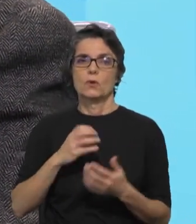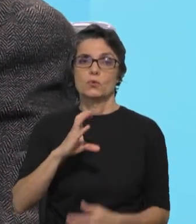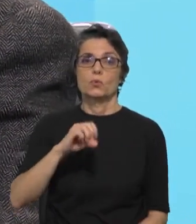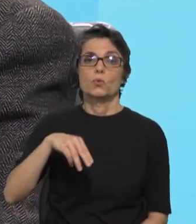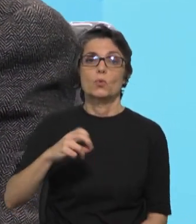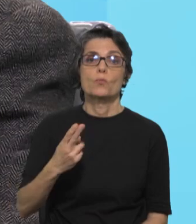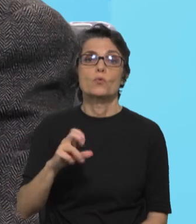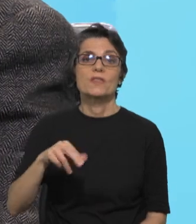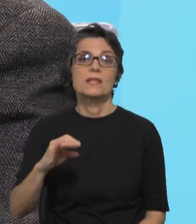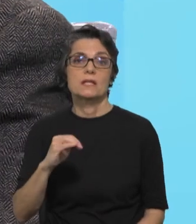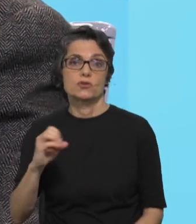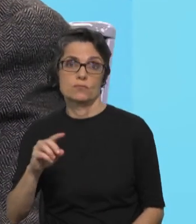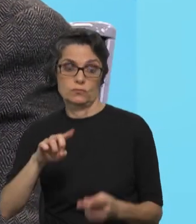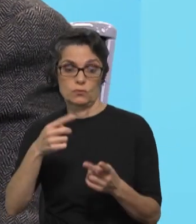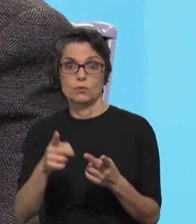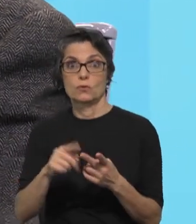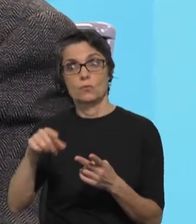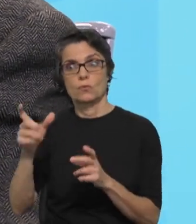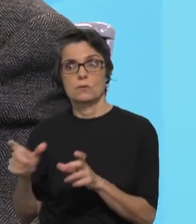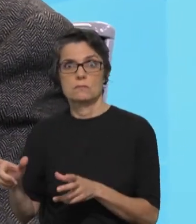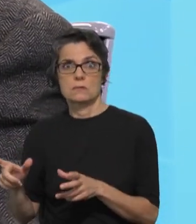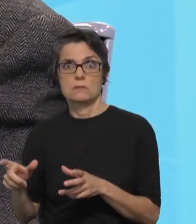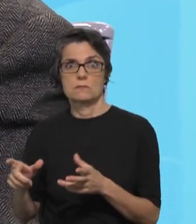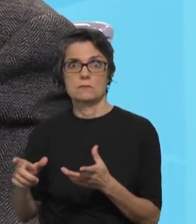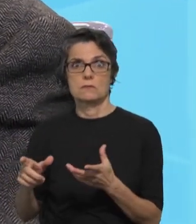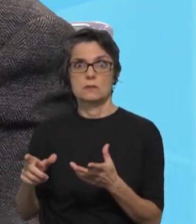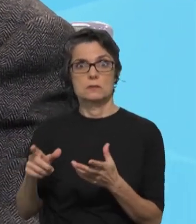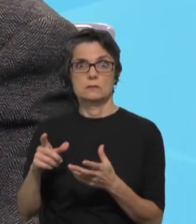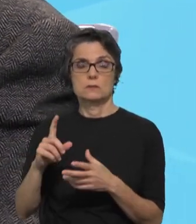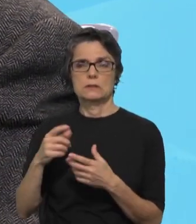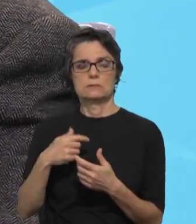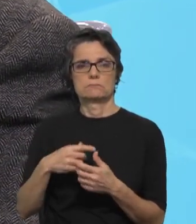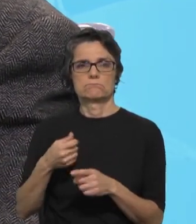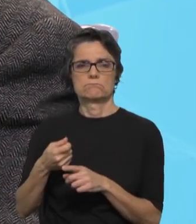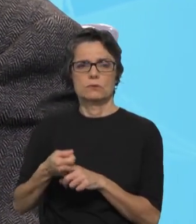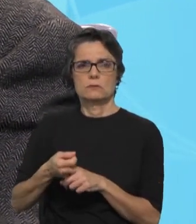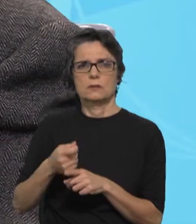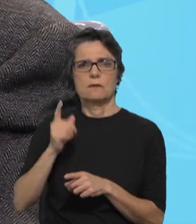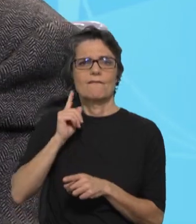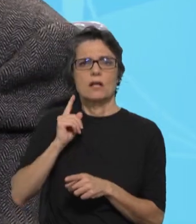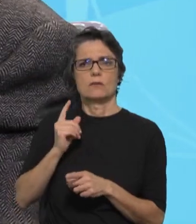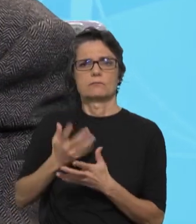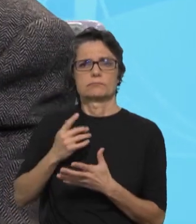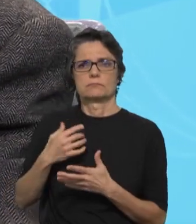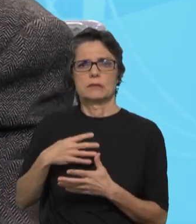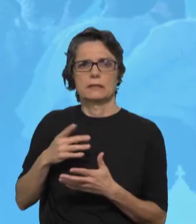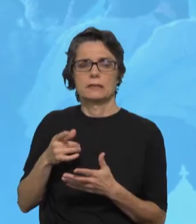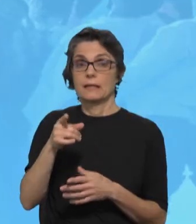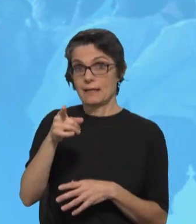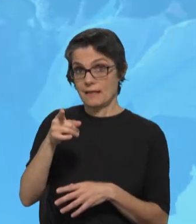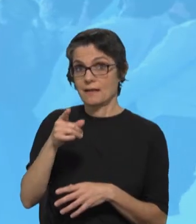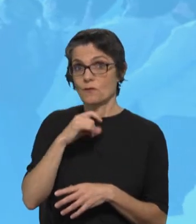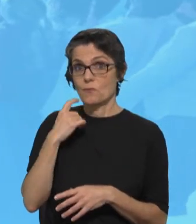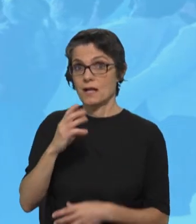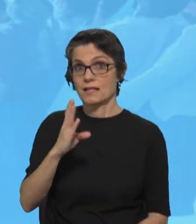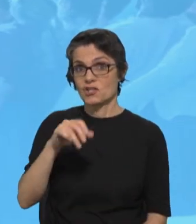que achavam que, de facto, havia já valores que deveriam ser sublinhados. Onde estava o Padre Janela. Era aquela carta.